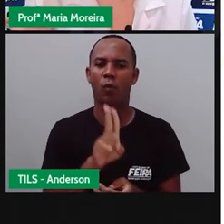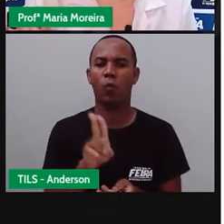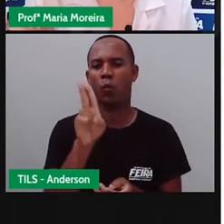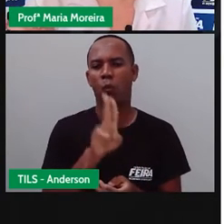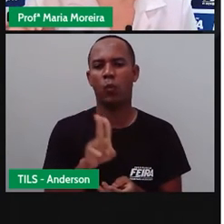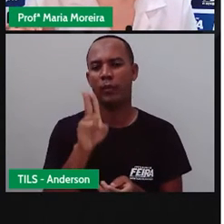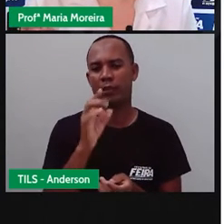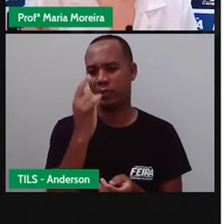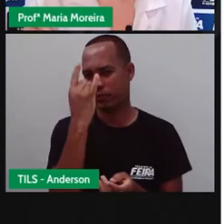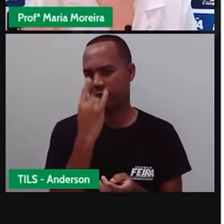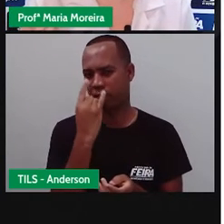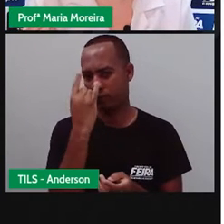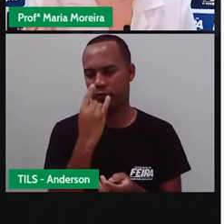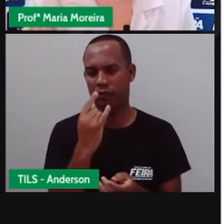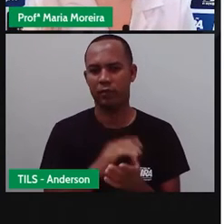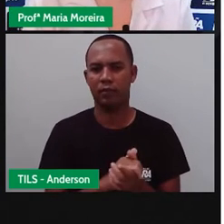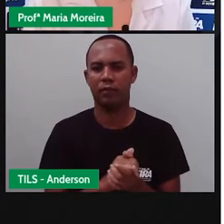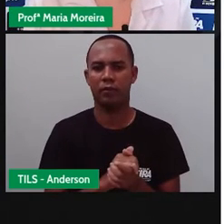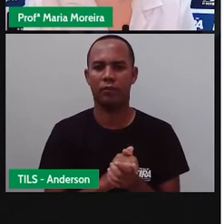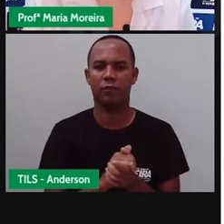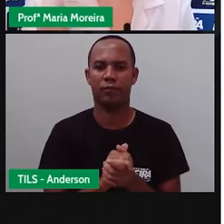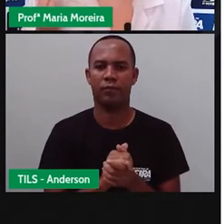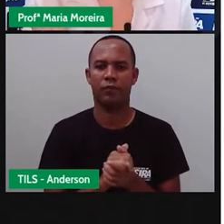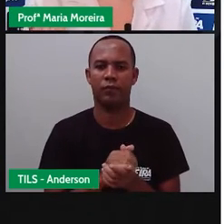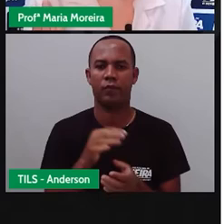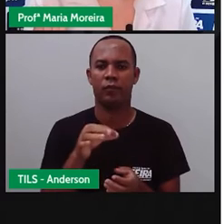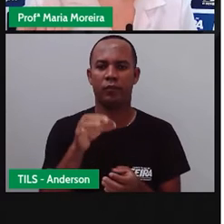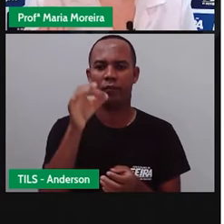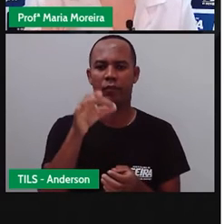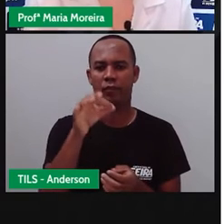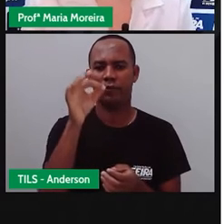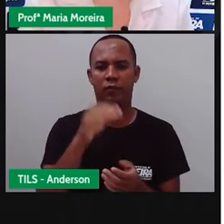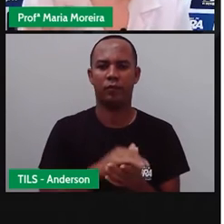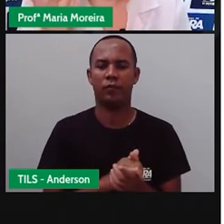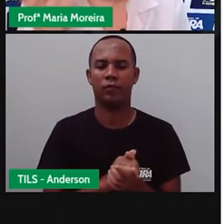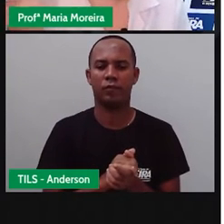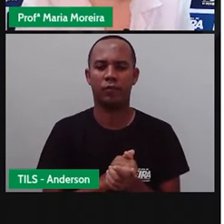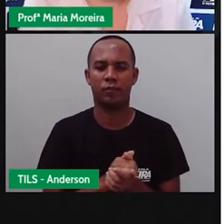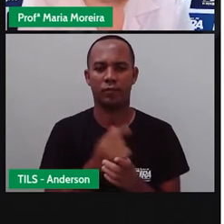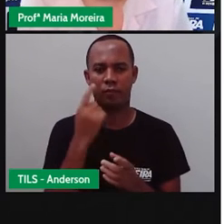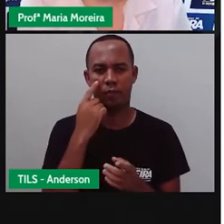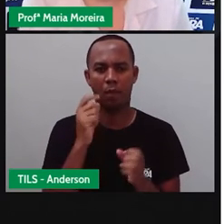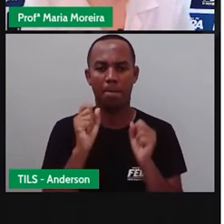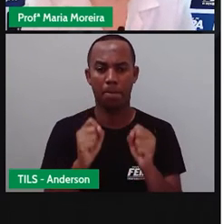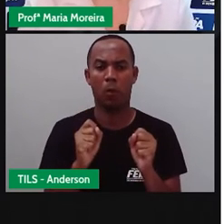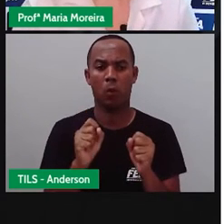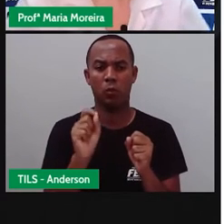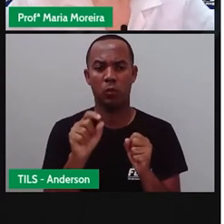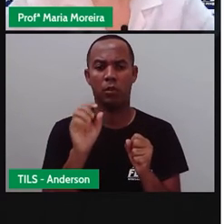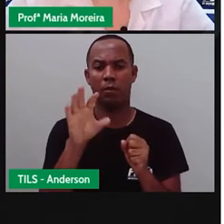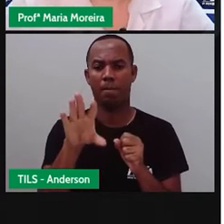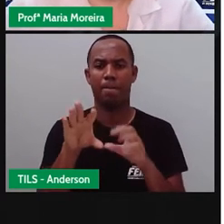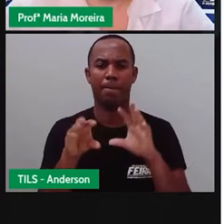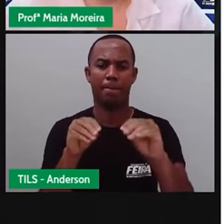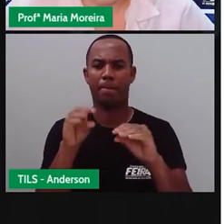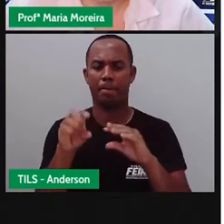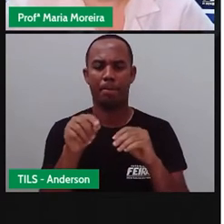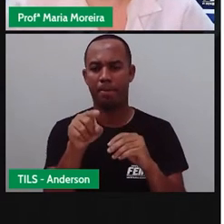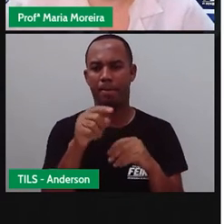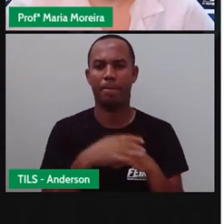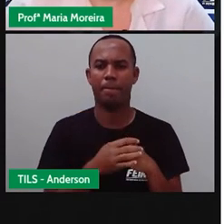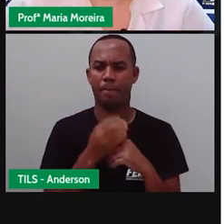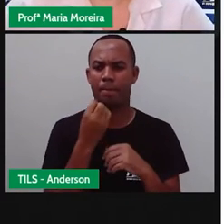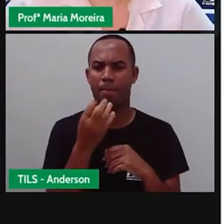utilizam né para para Contagem por quê que é bem Pátio é de você pegar mesmo inclusive vocês podem produzir isso aí